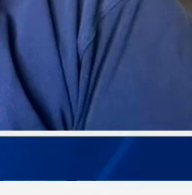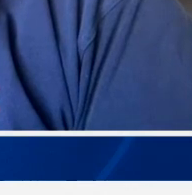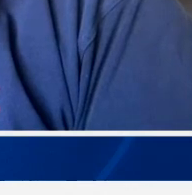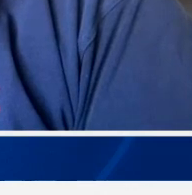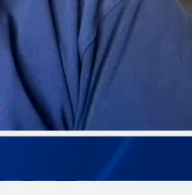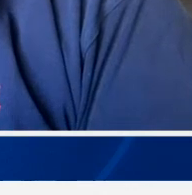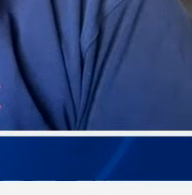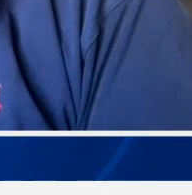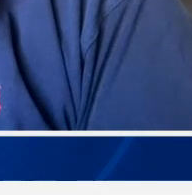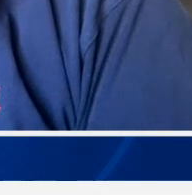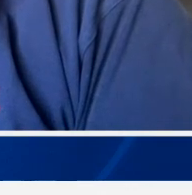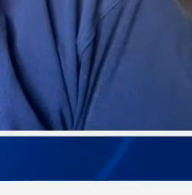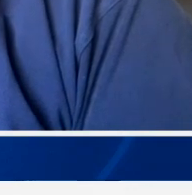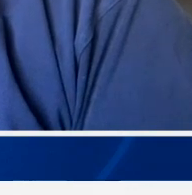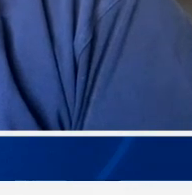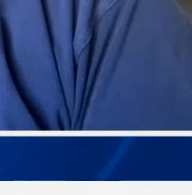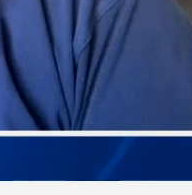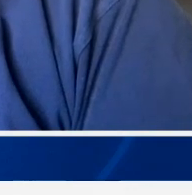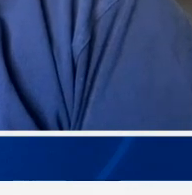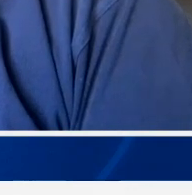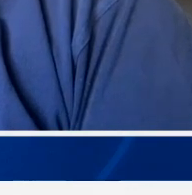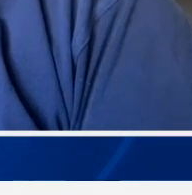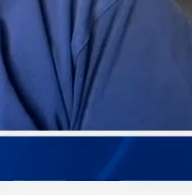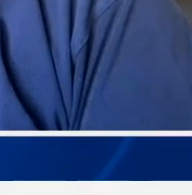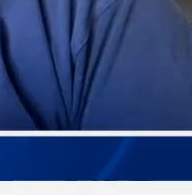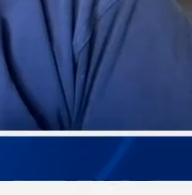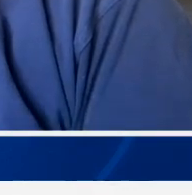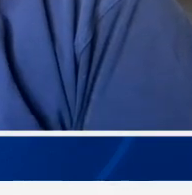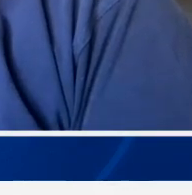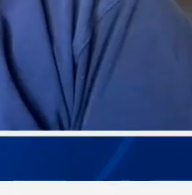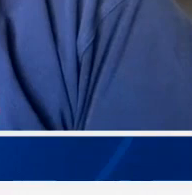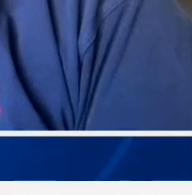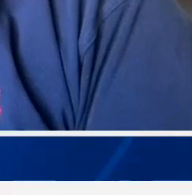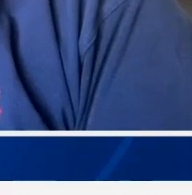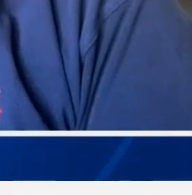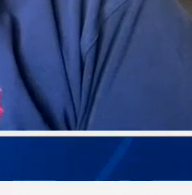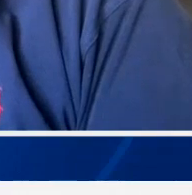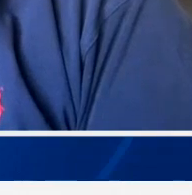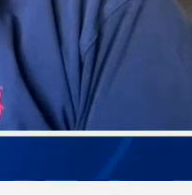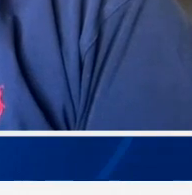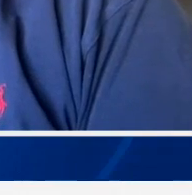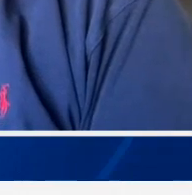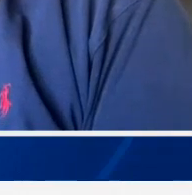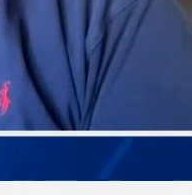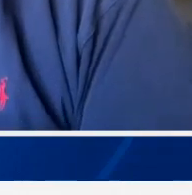Roberto Liviano Oficial no Instagram. Será uma alegria me conectar a todos. Um grande abraço. a você e aos amigos da Jovem Pan.